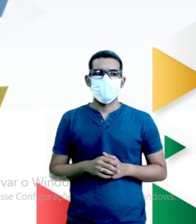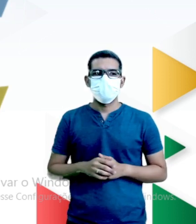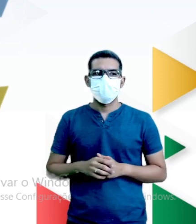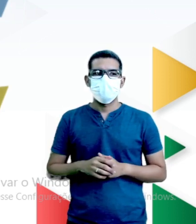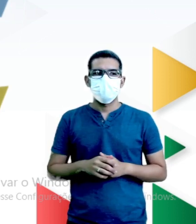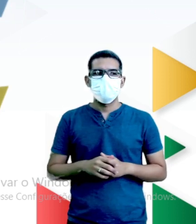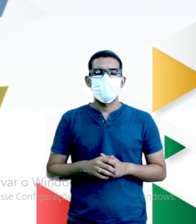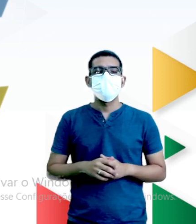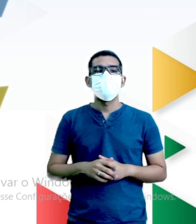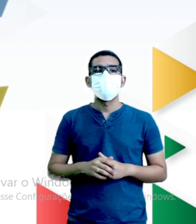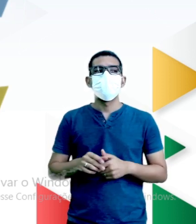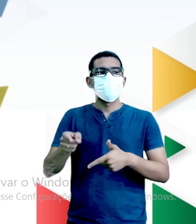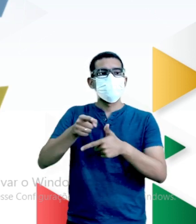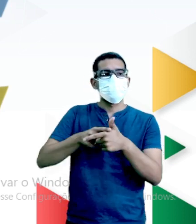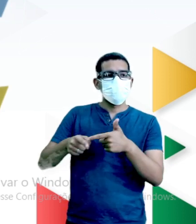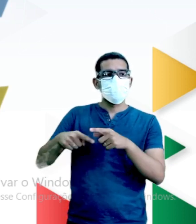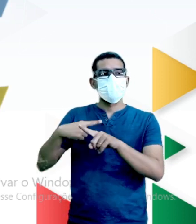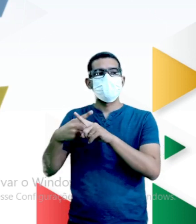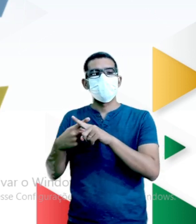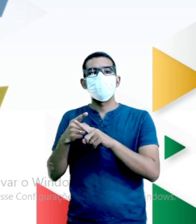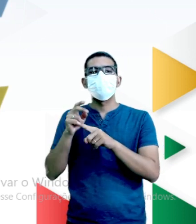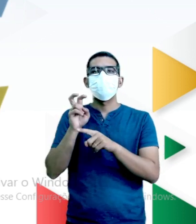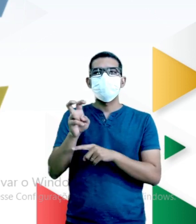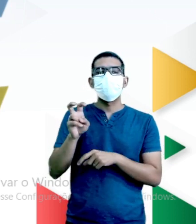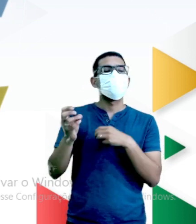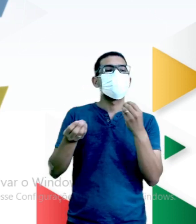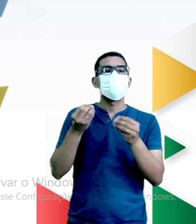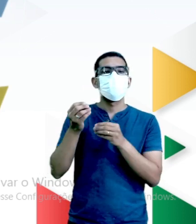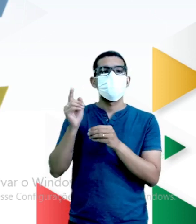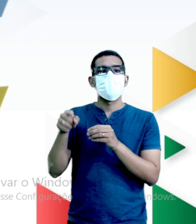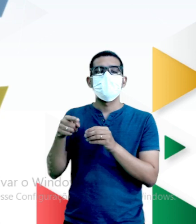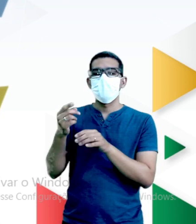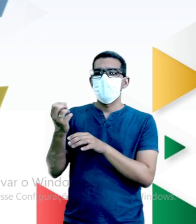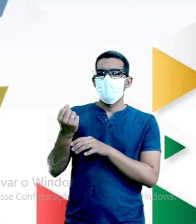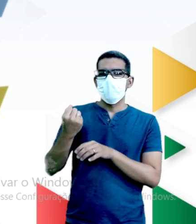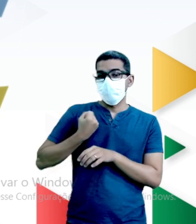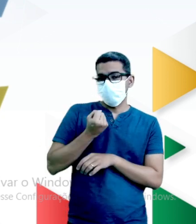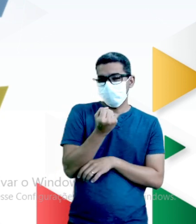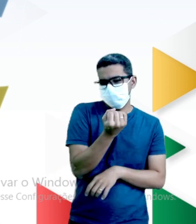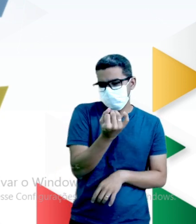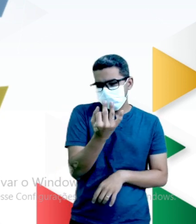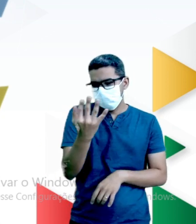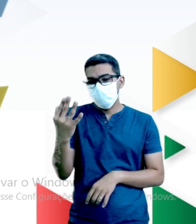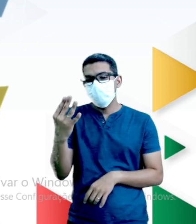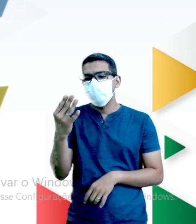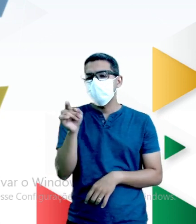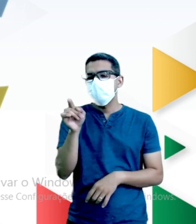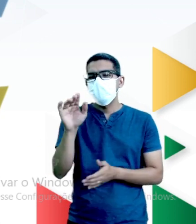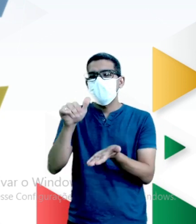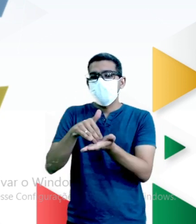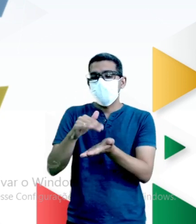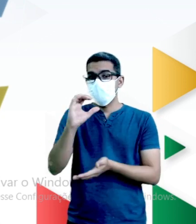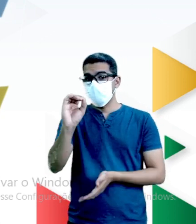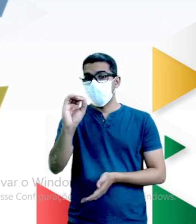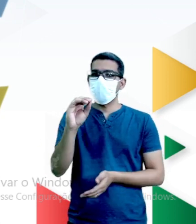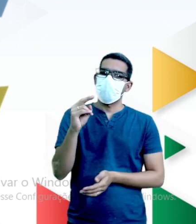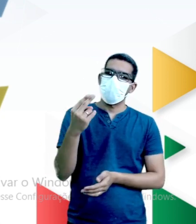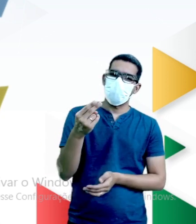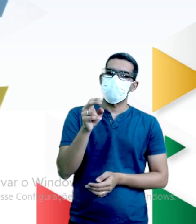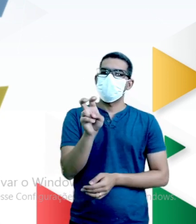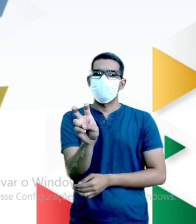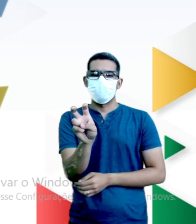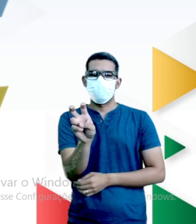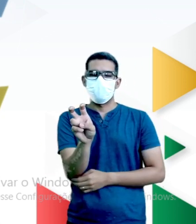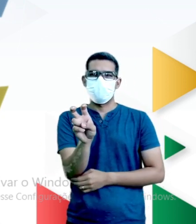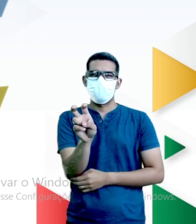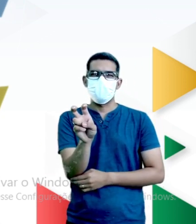múltiplo ou divisor de 5 quando o final do número for 0 ou o próprio 5, tá bom?